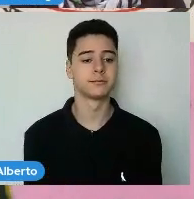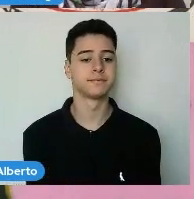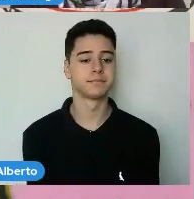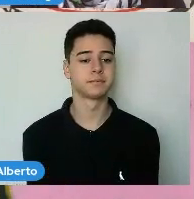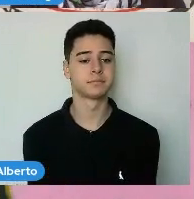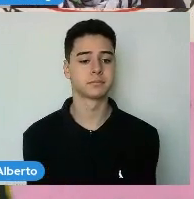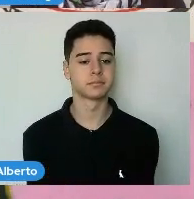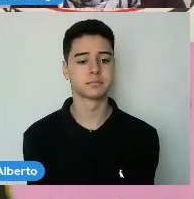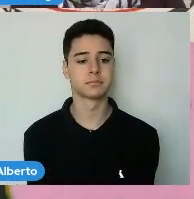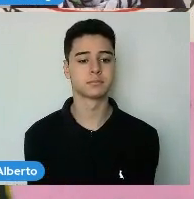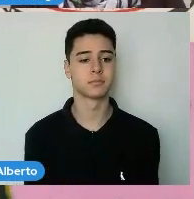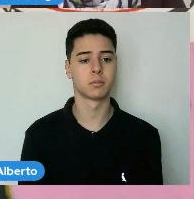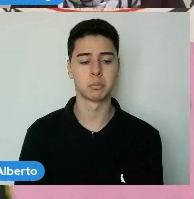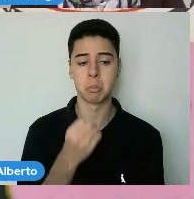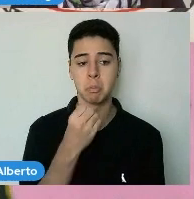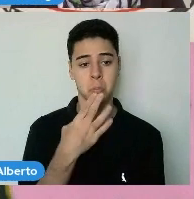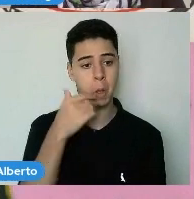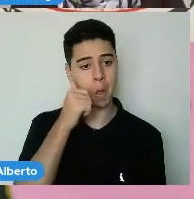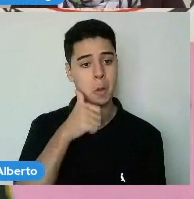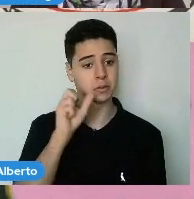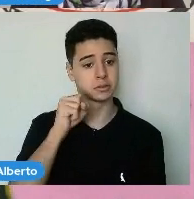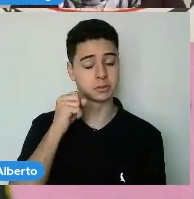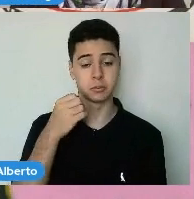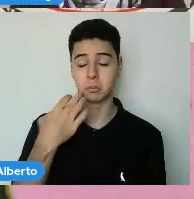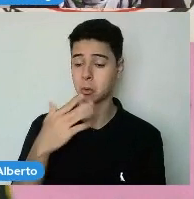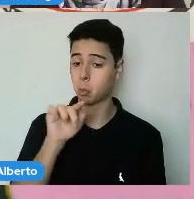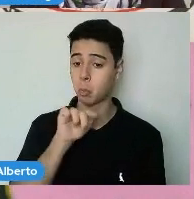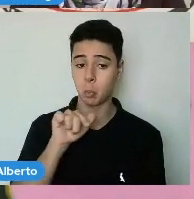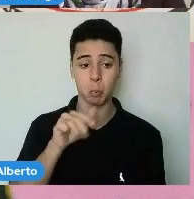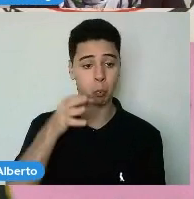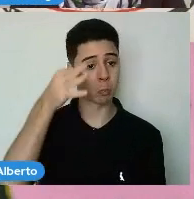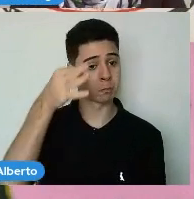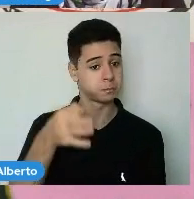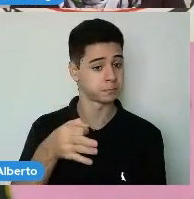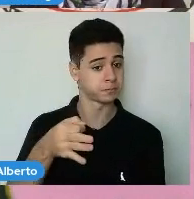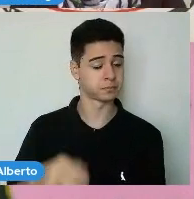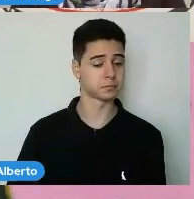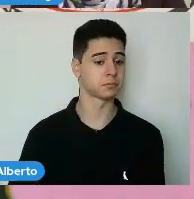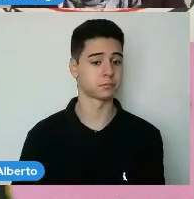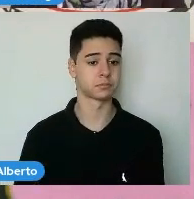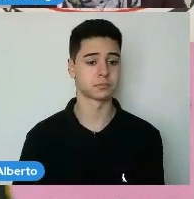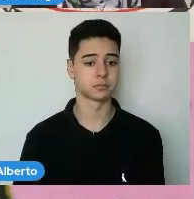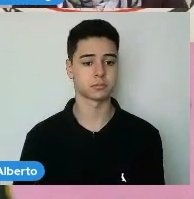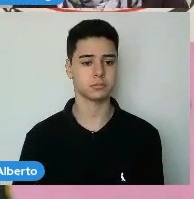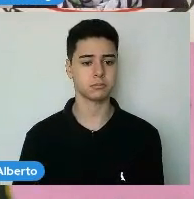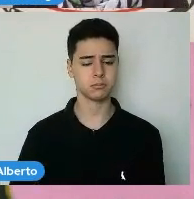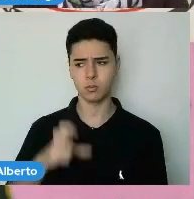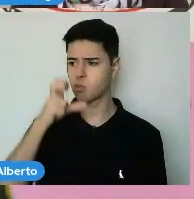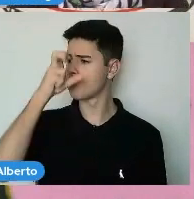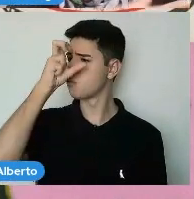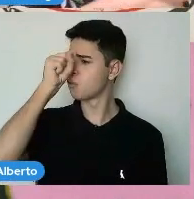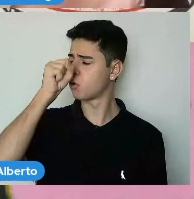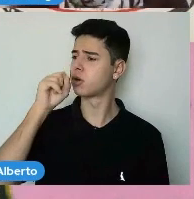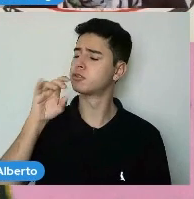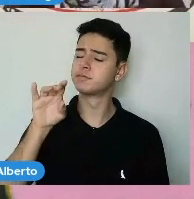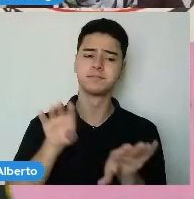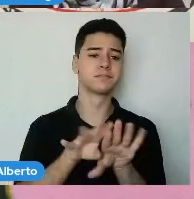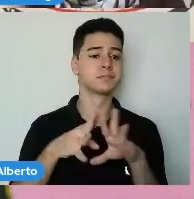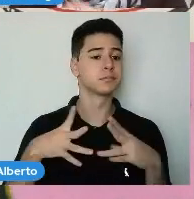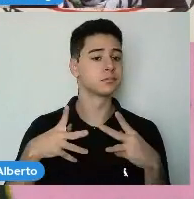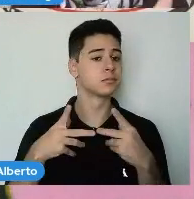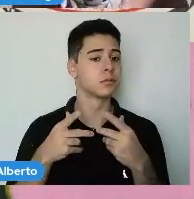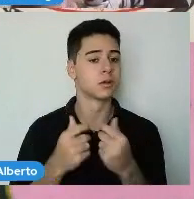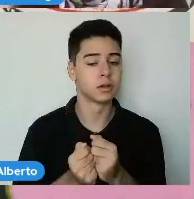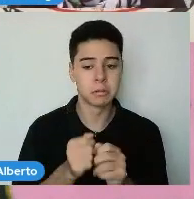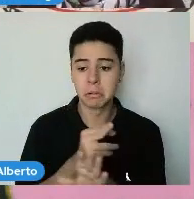primeiro é uma artista muito boa, muito consistente no seu trabalho e muito potente, né? Ela tem uma gama